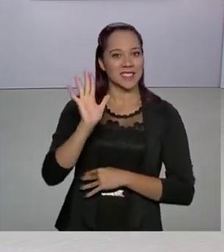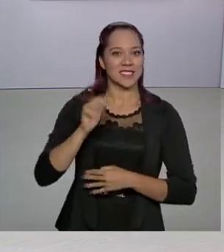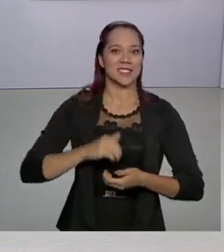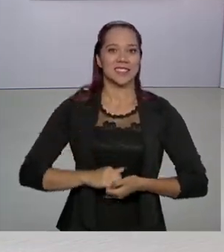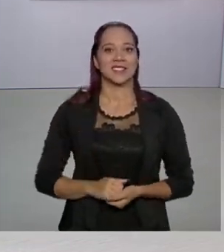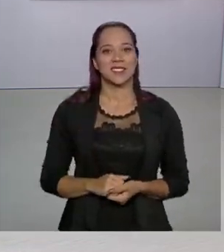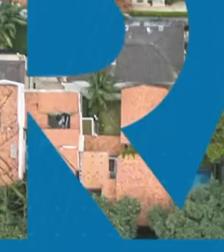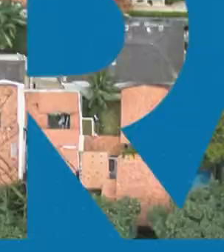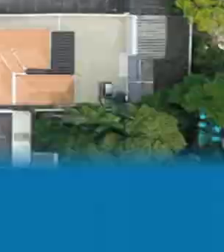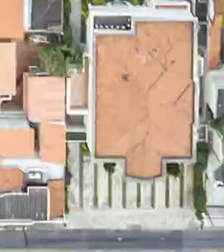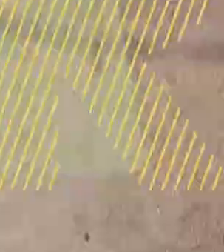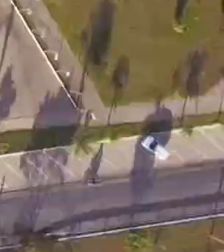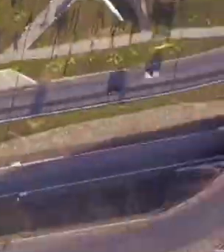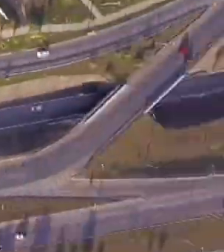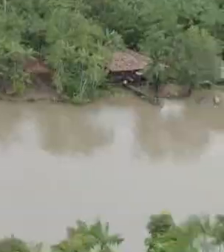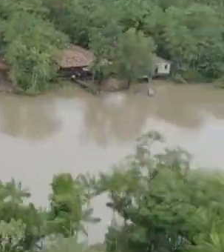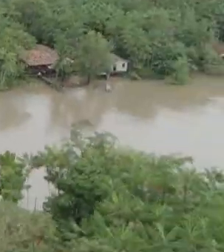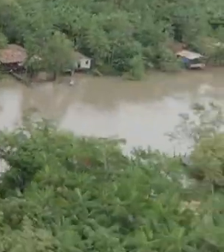Tchau.